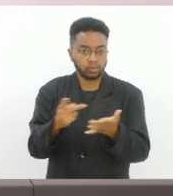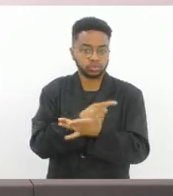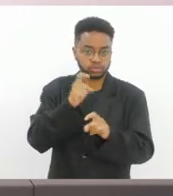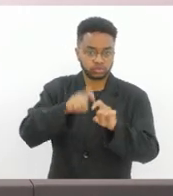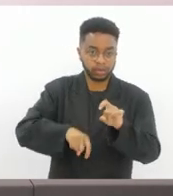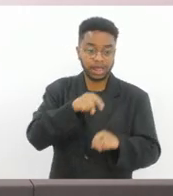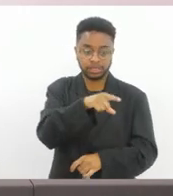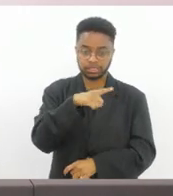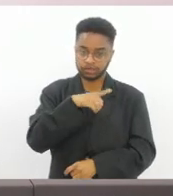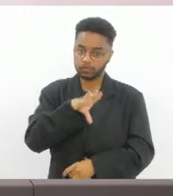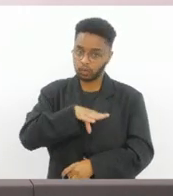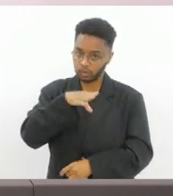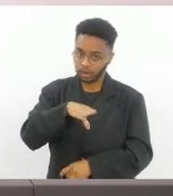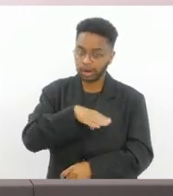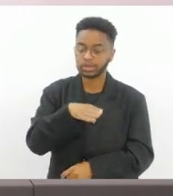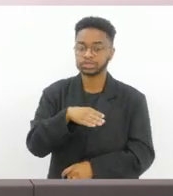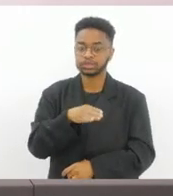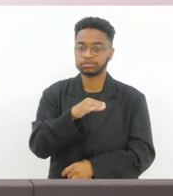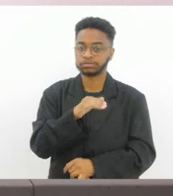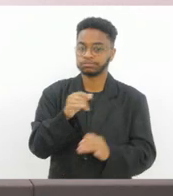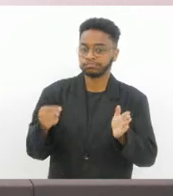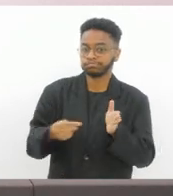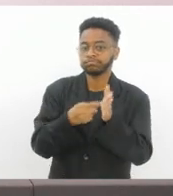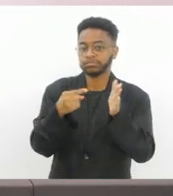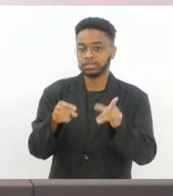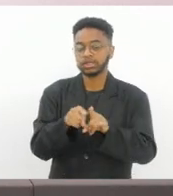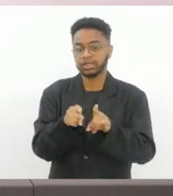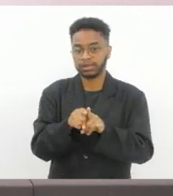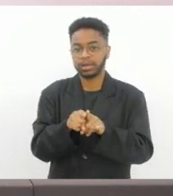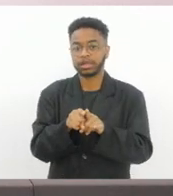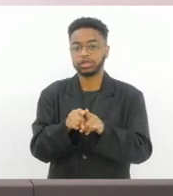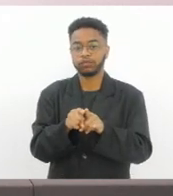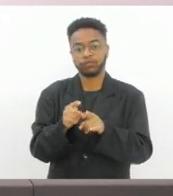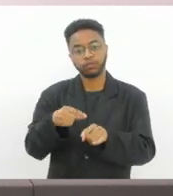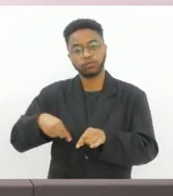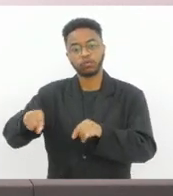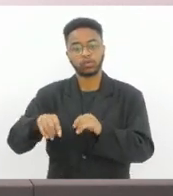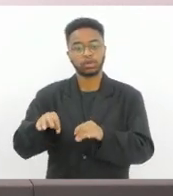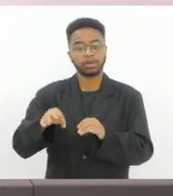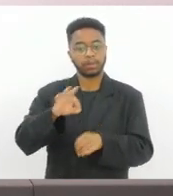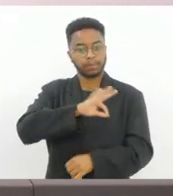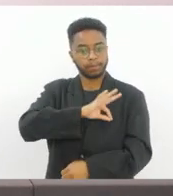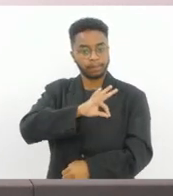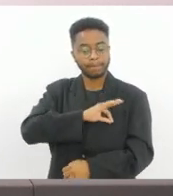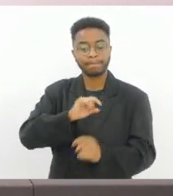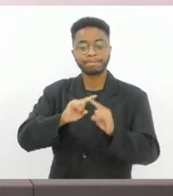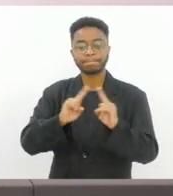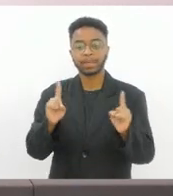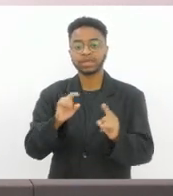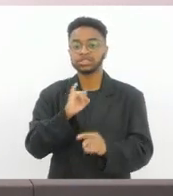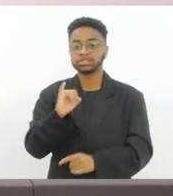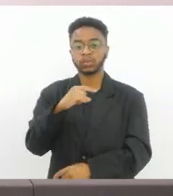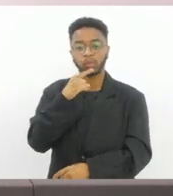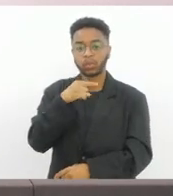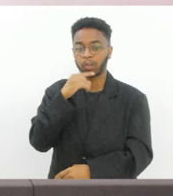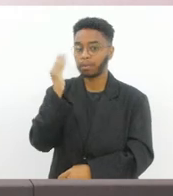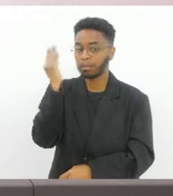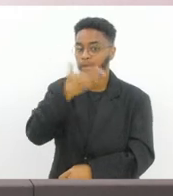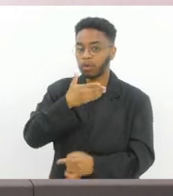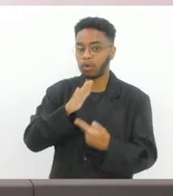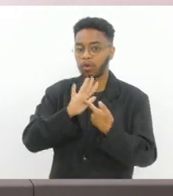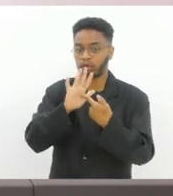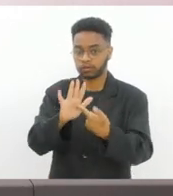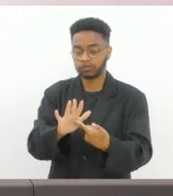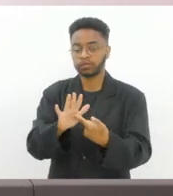ela levou as vias de fato, muitas vezes chegando às delegacias, mas, quando ela não consegue comprovar